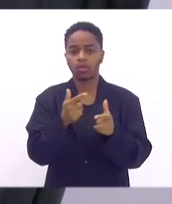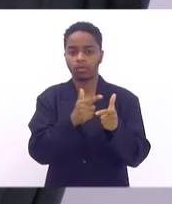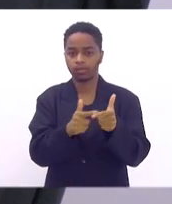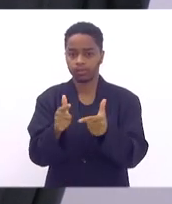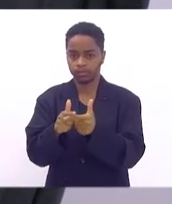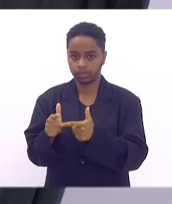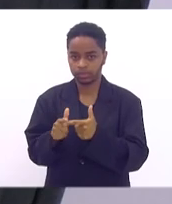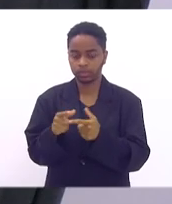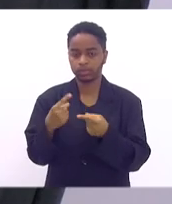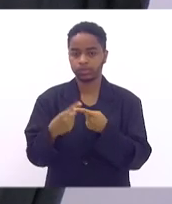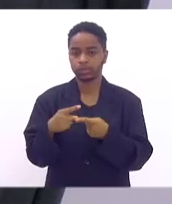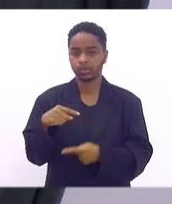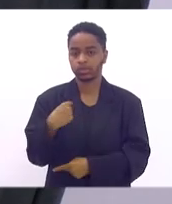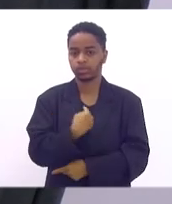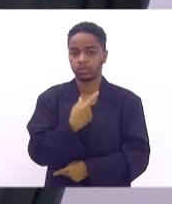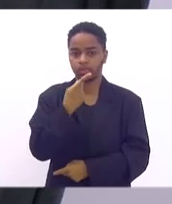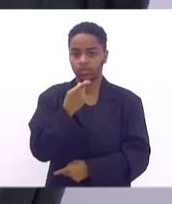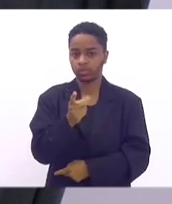estamos falando aqui